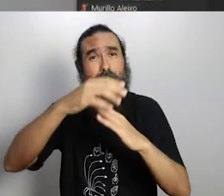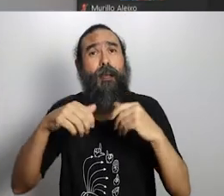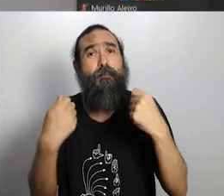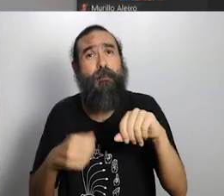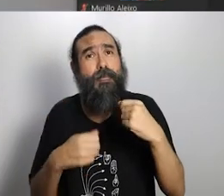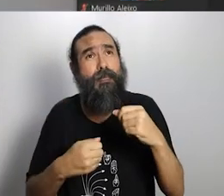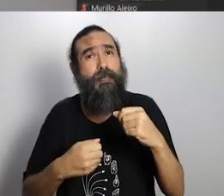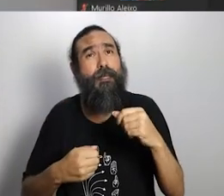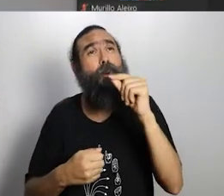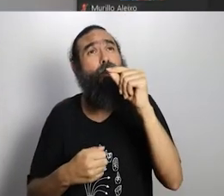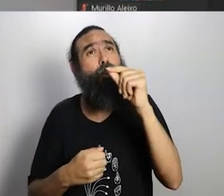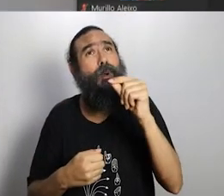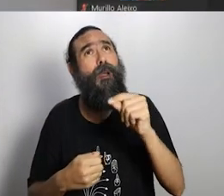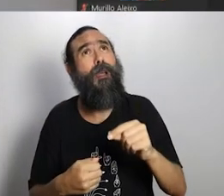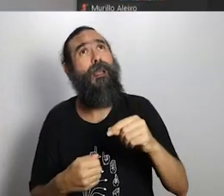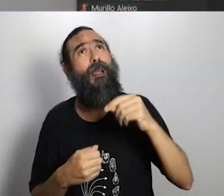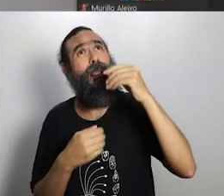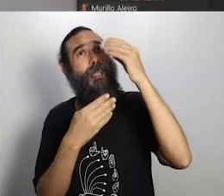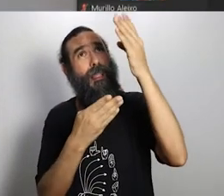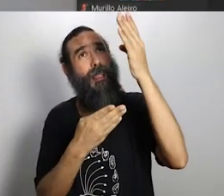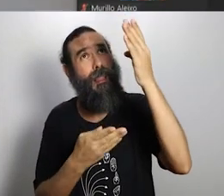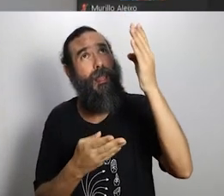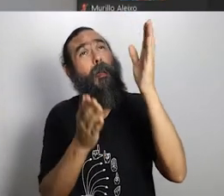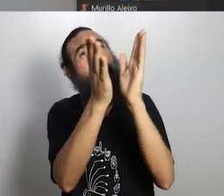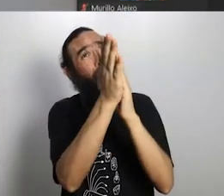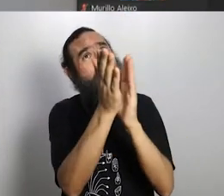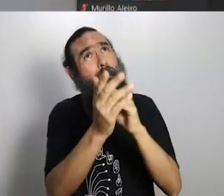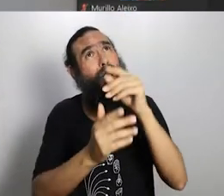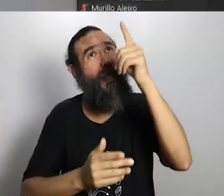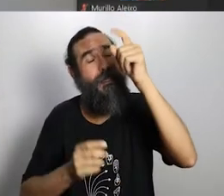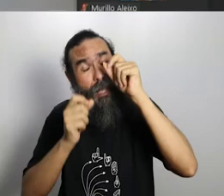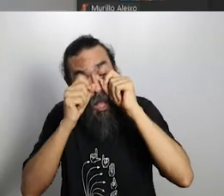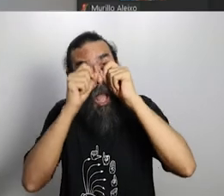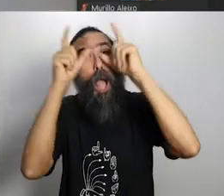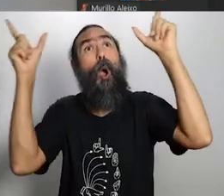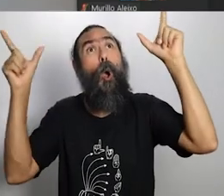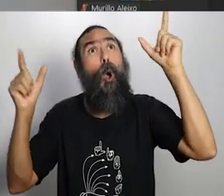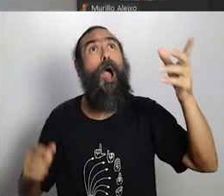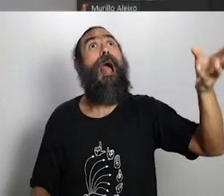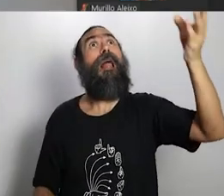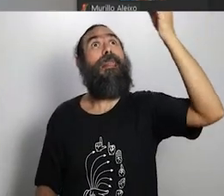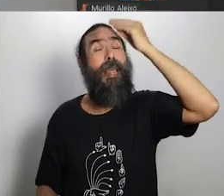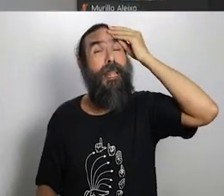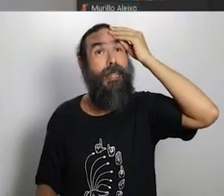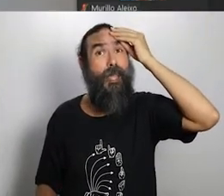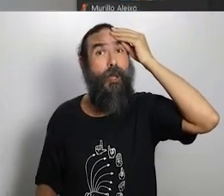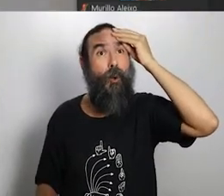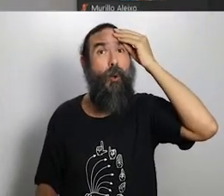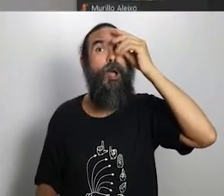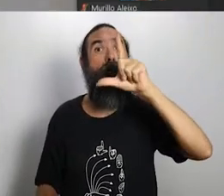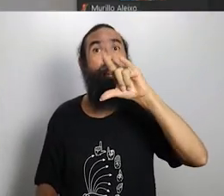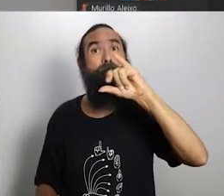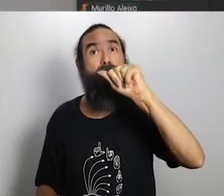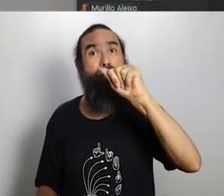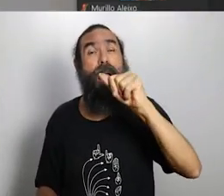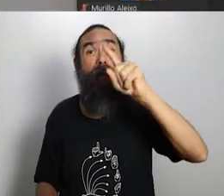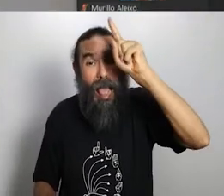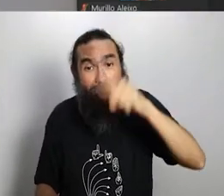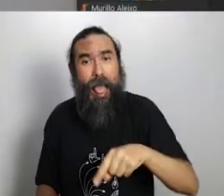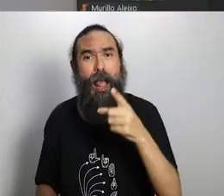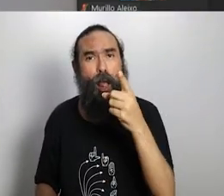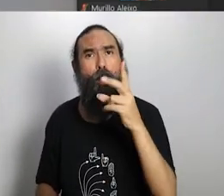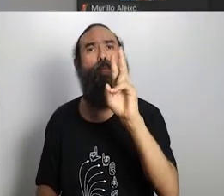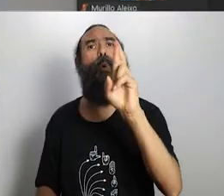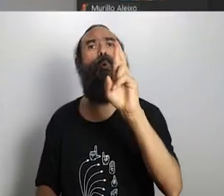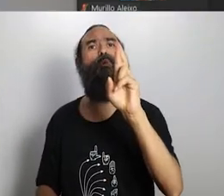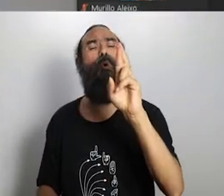popular tem que criar um prêmio. A gente tem que criar um prêmio para quando alguém reconhecer. Porque a